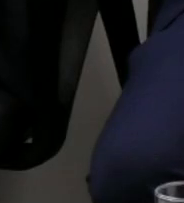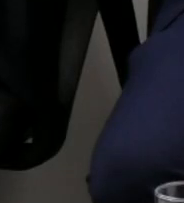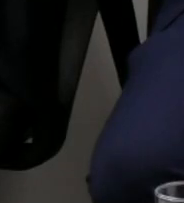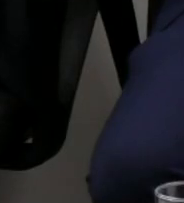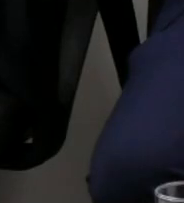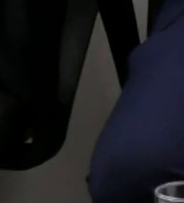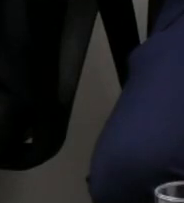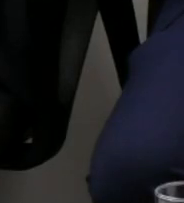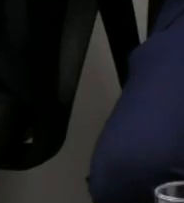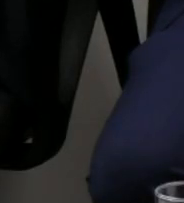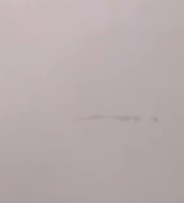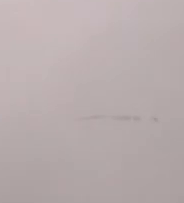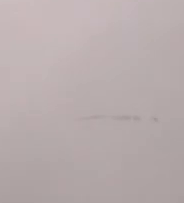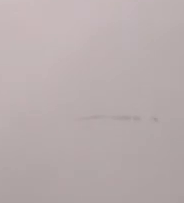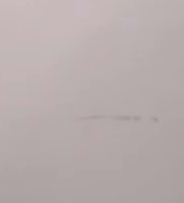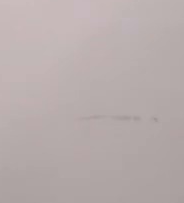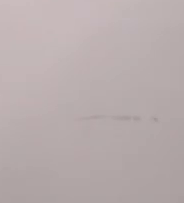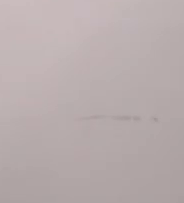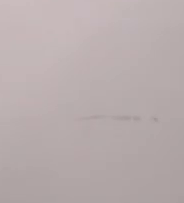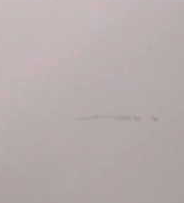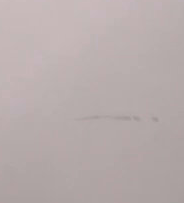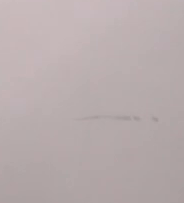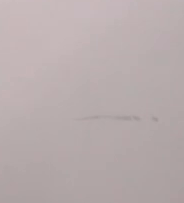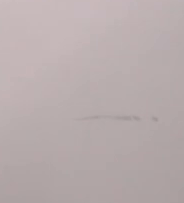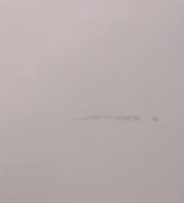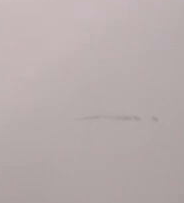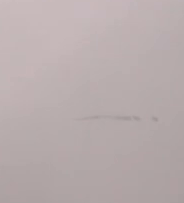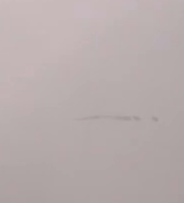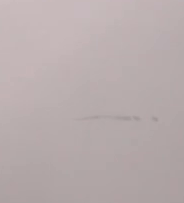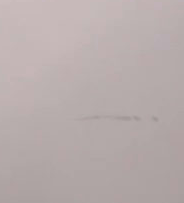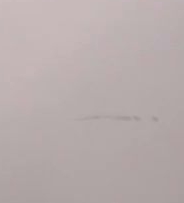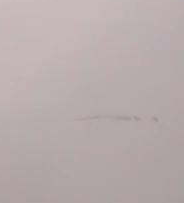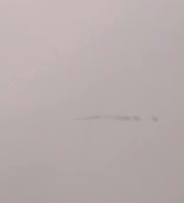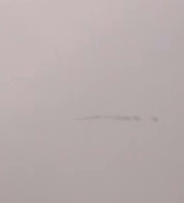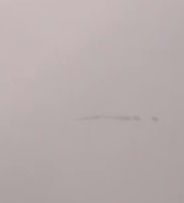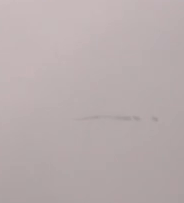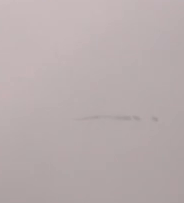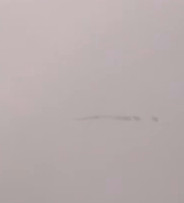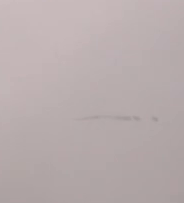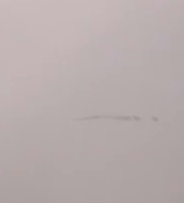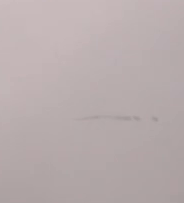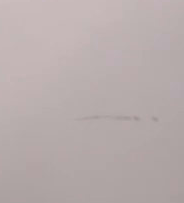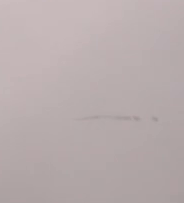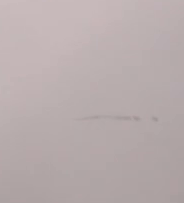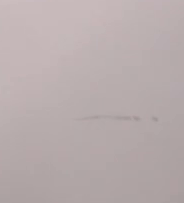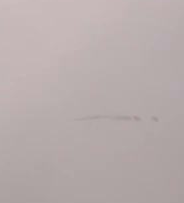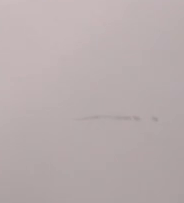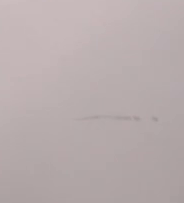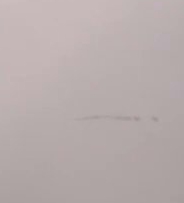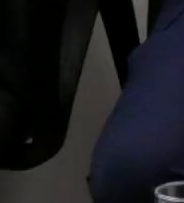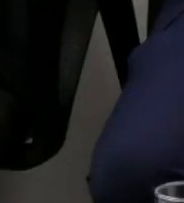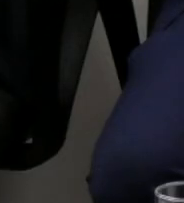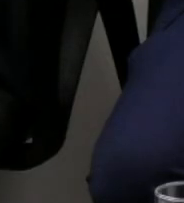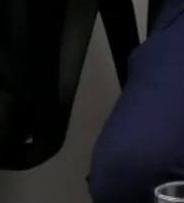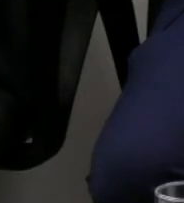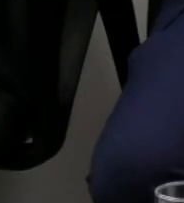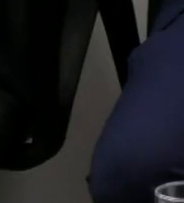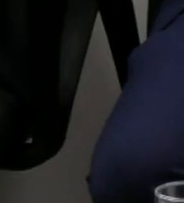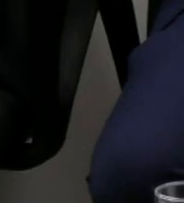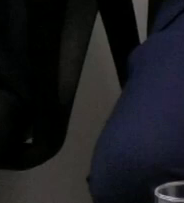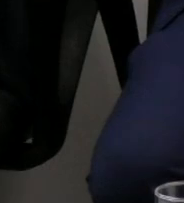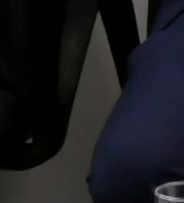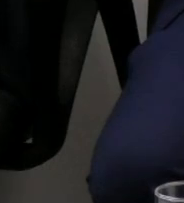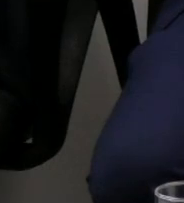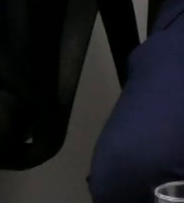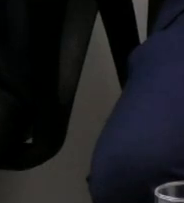2019 tá tem um vazamento no k7 se você quiser dar uma olhada três semanas já k7 é a gente